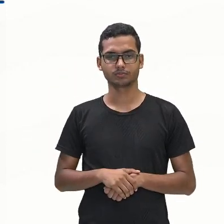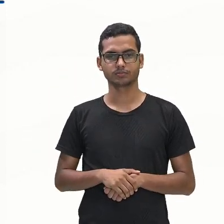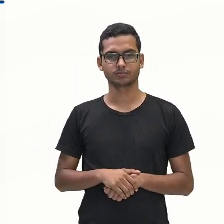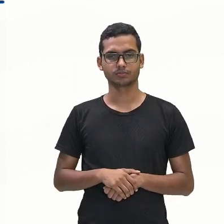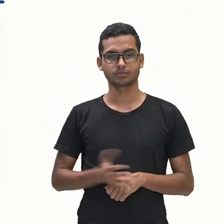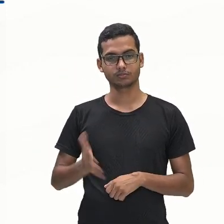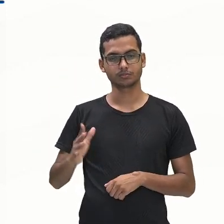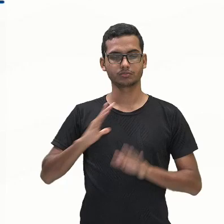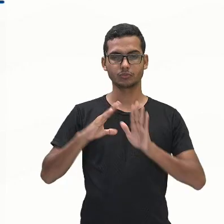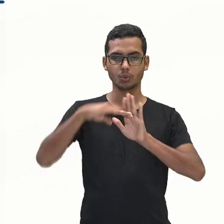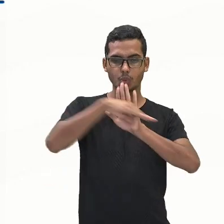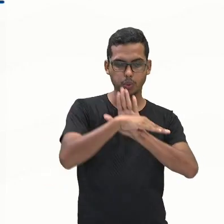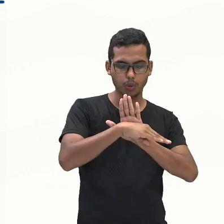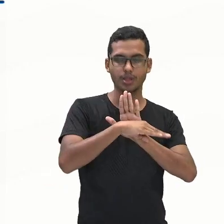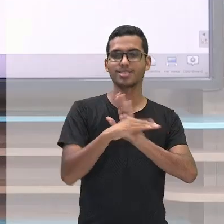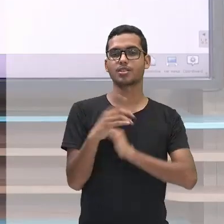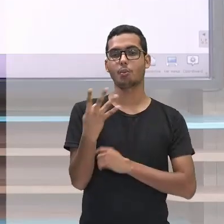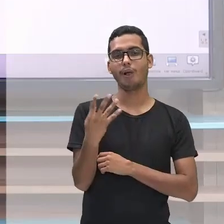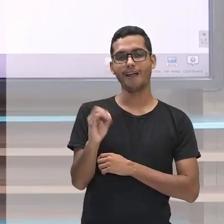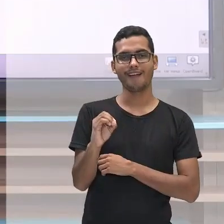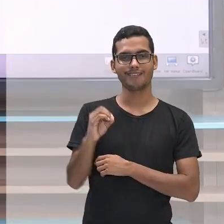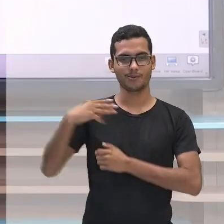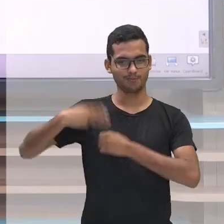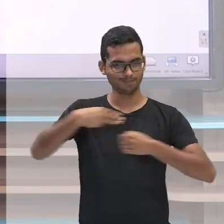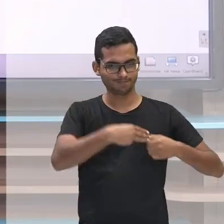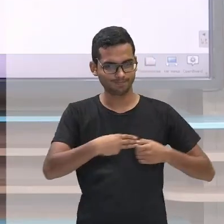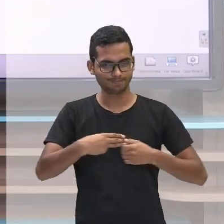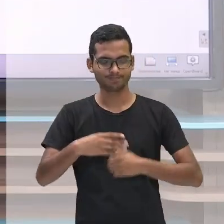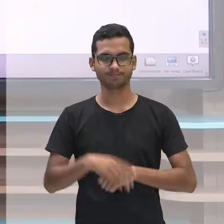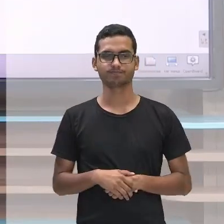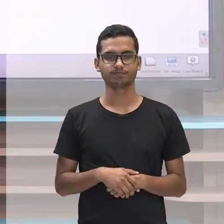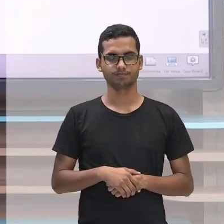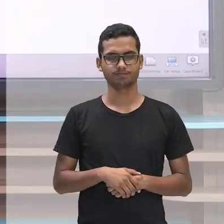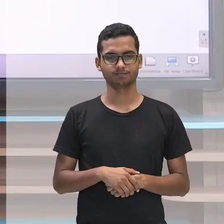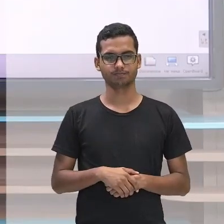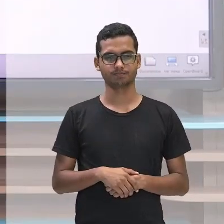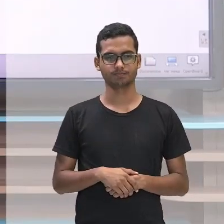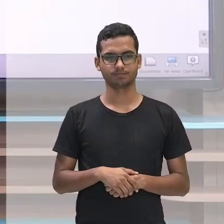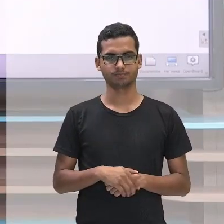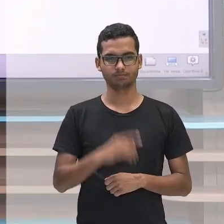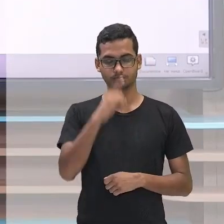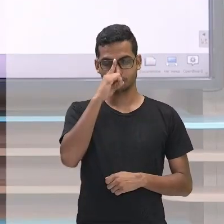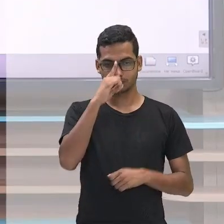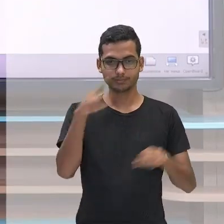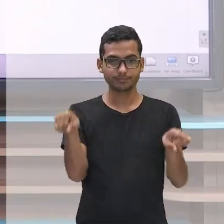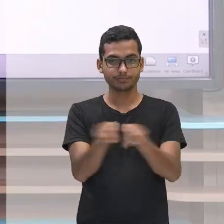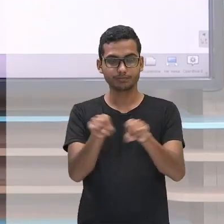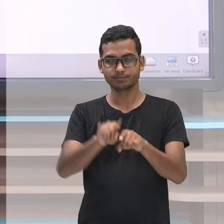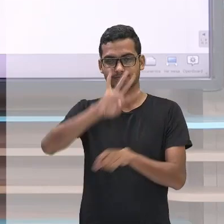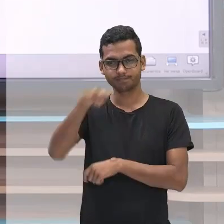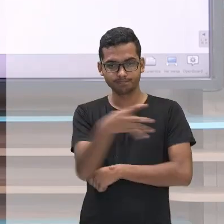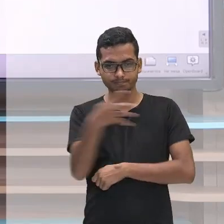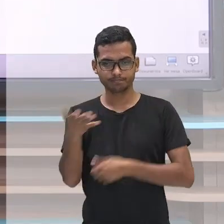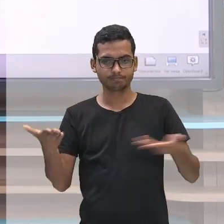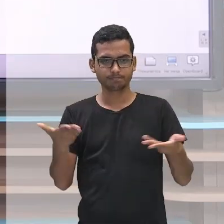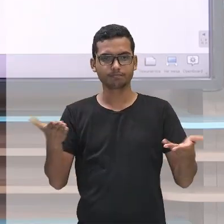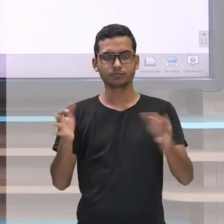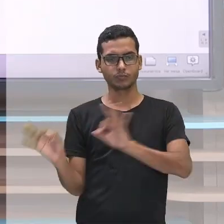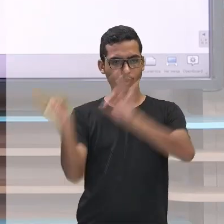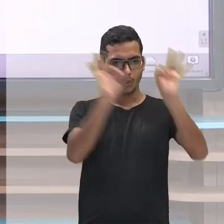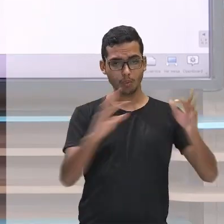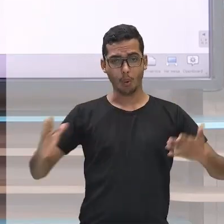40 municípios, né? Como a gente pode observar. E na tabelinha, nós vamos observar agora